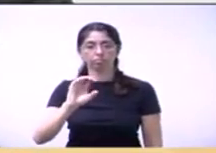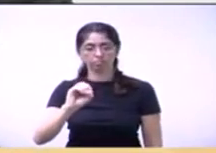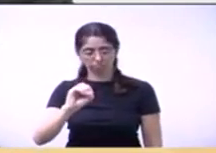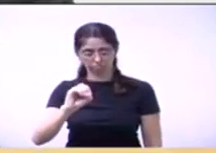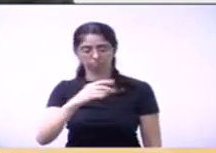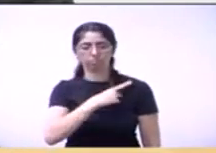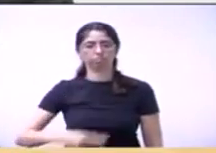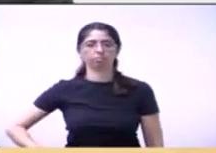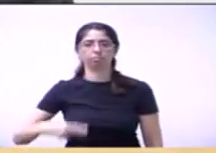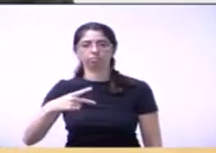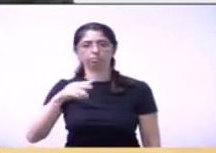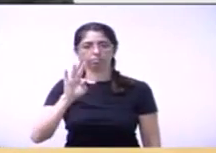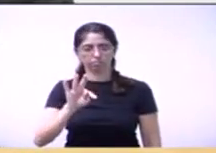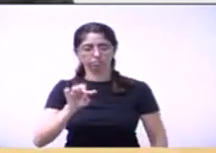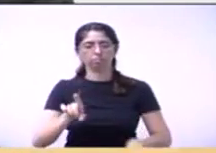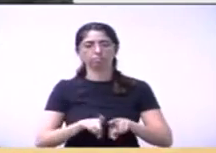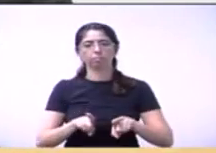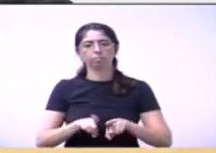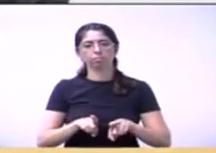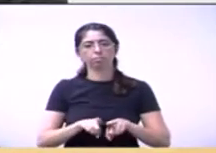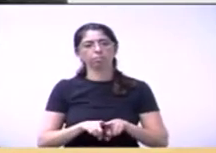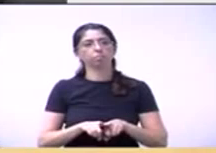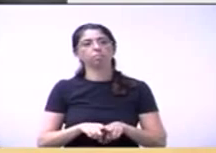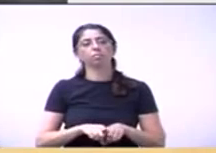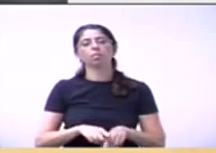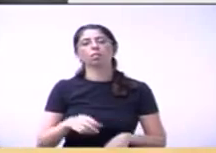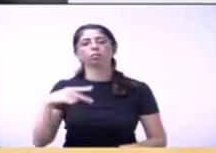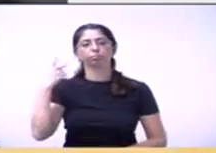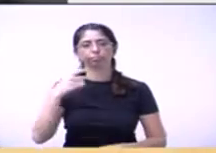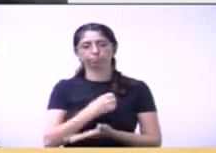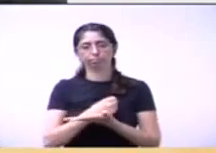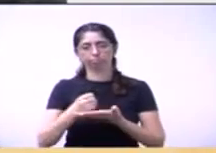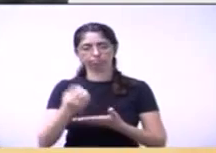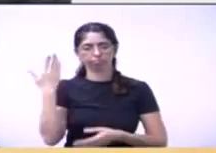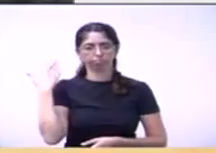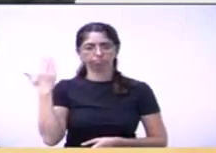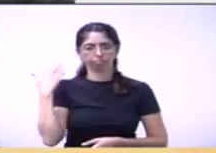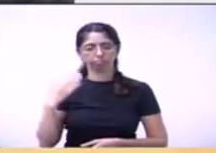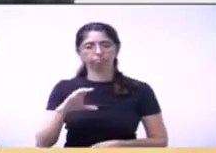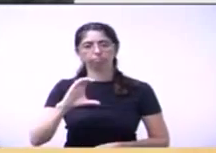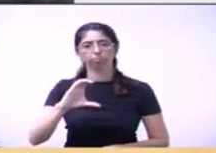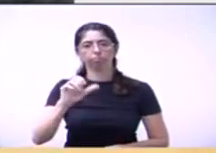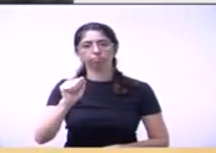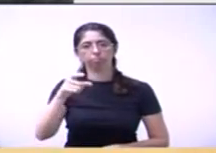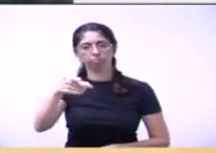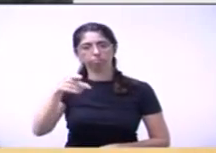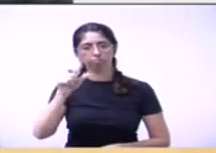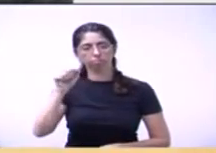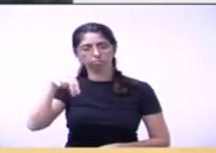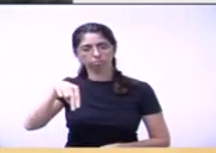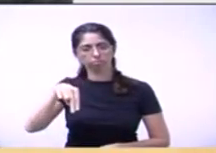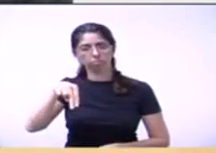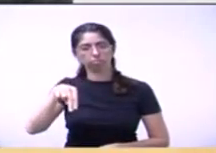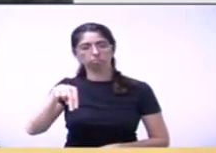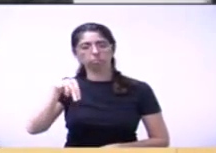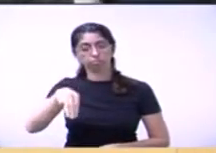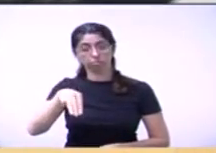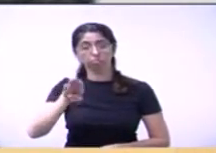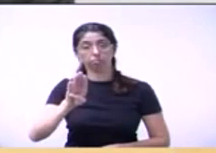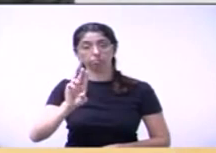Benedito, nosso companheiro ex-vereador Caxambu. Gostaria de cumprimentar e agradecer a presença da senhora Fernanda, secretária de